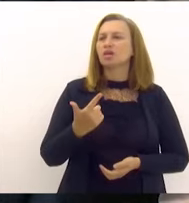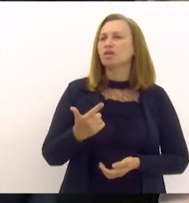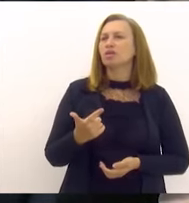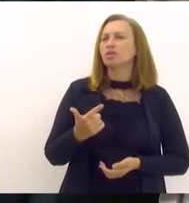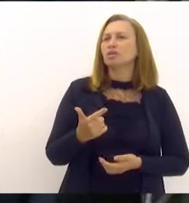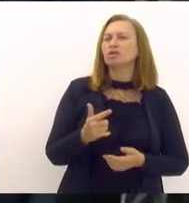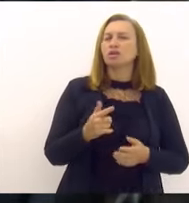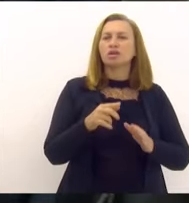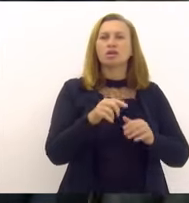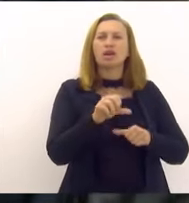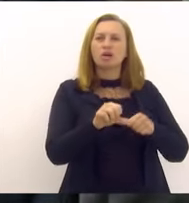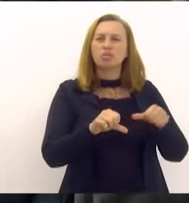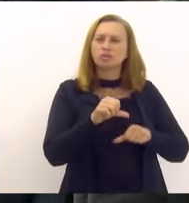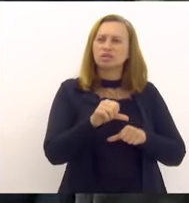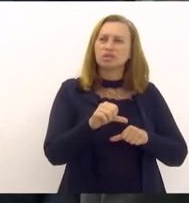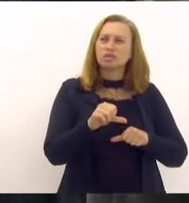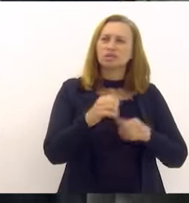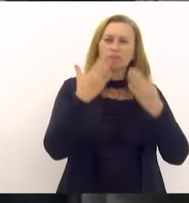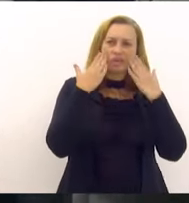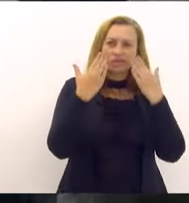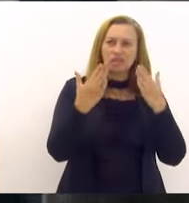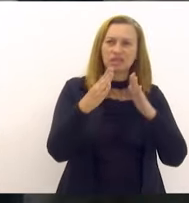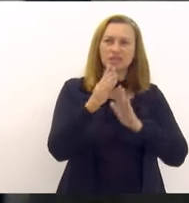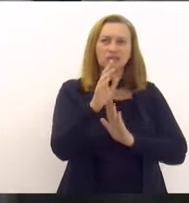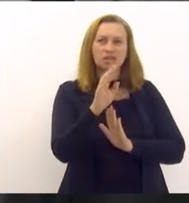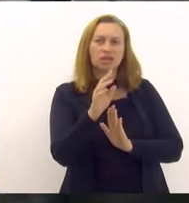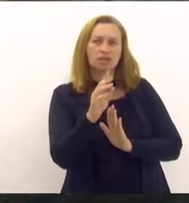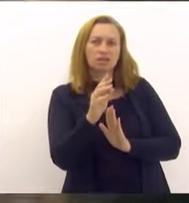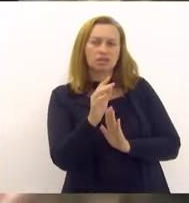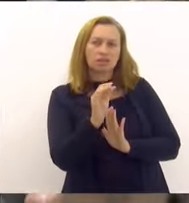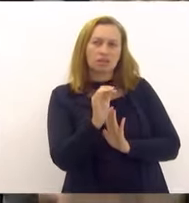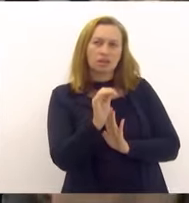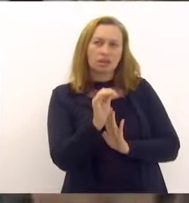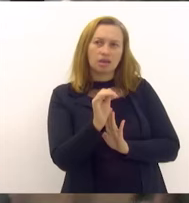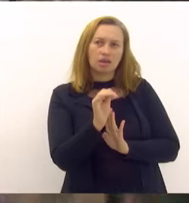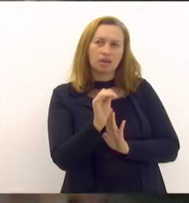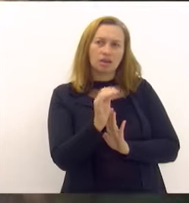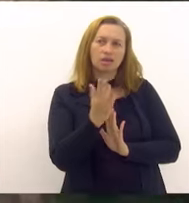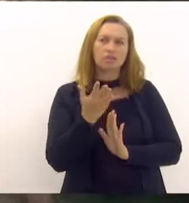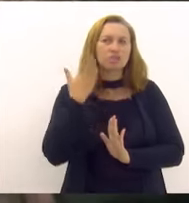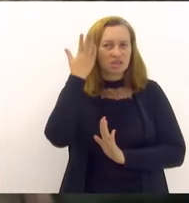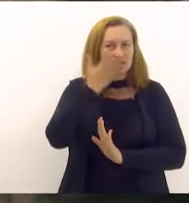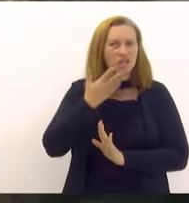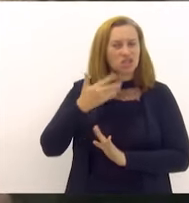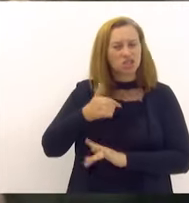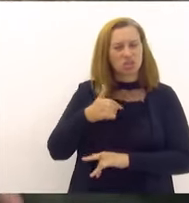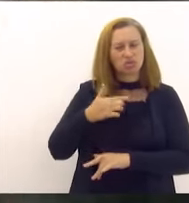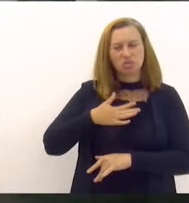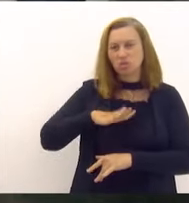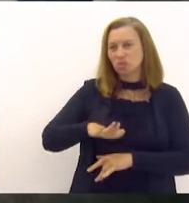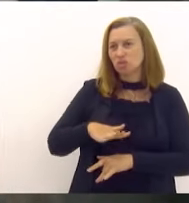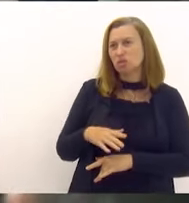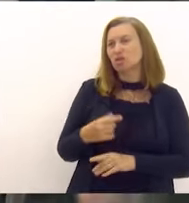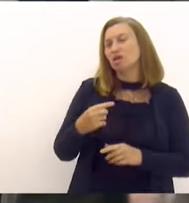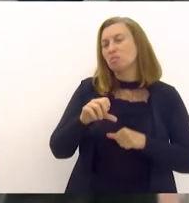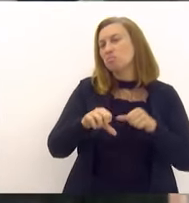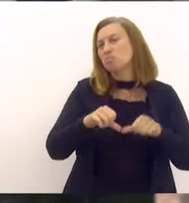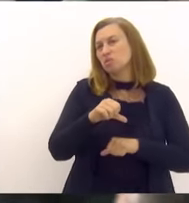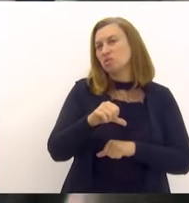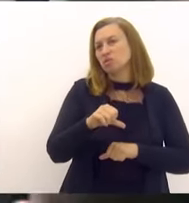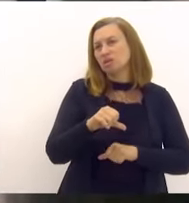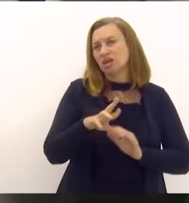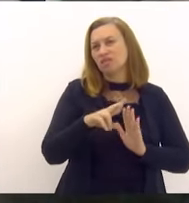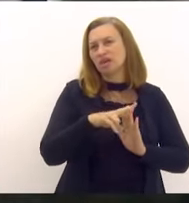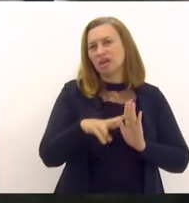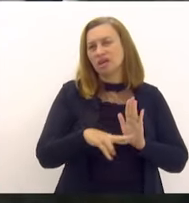mudanças que foram apresentadas na mensagem, uma dos que mais nos causou incômodo foi a que mudava o regime